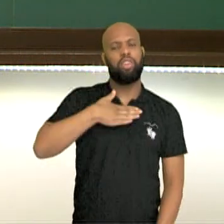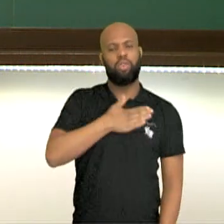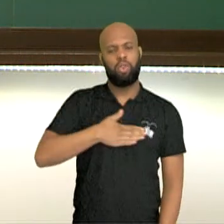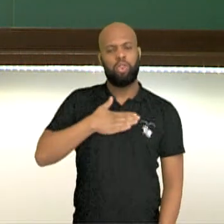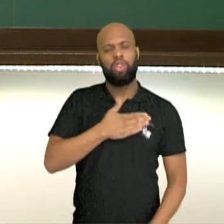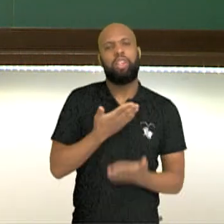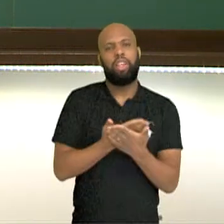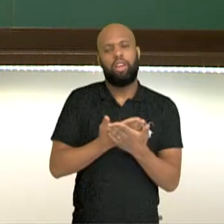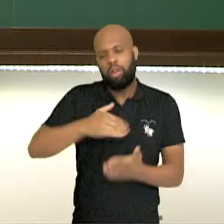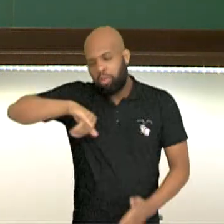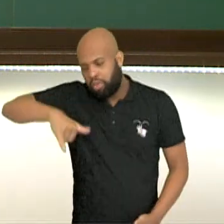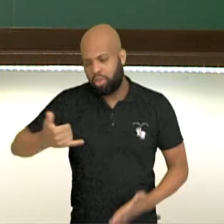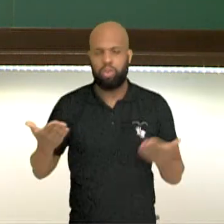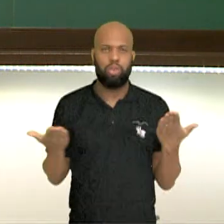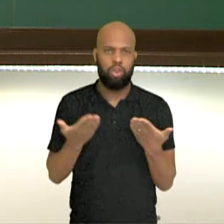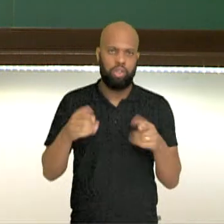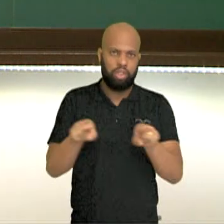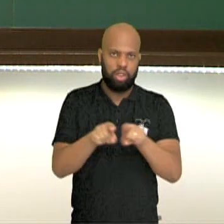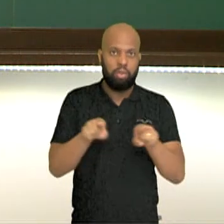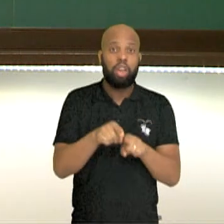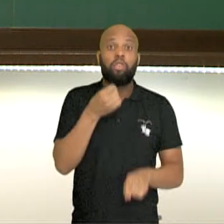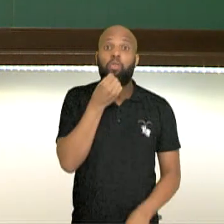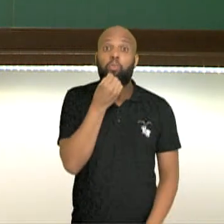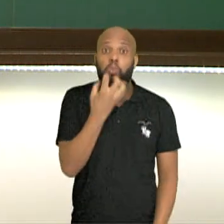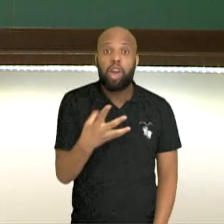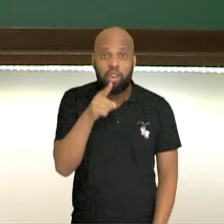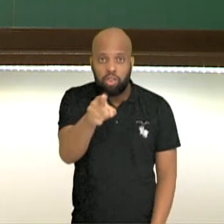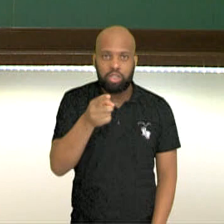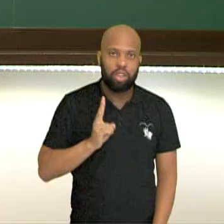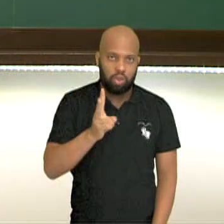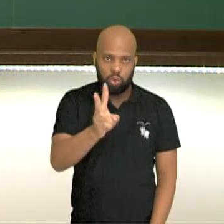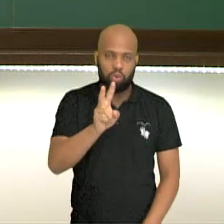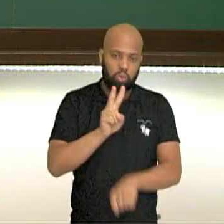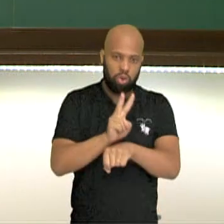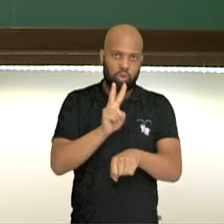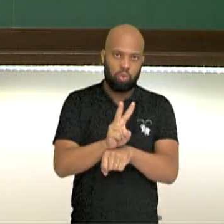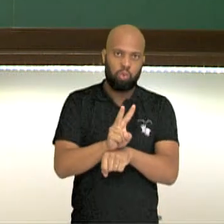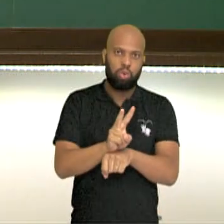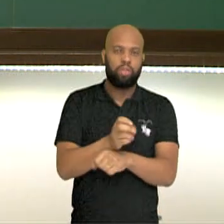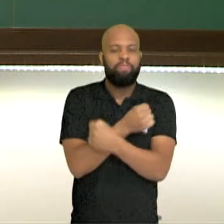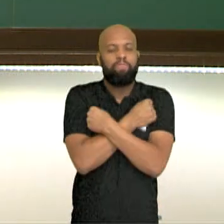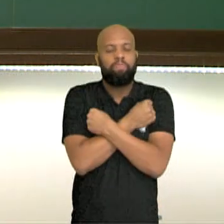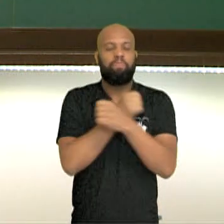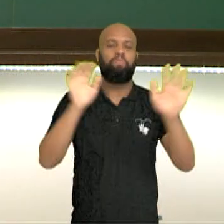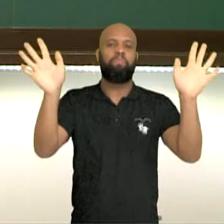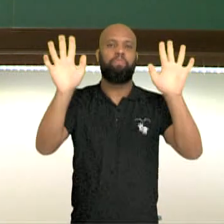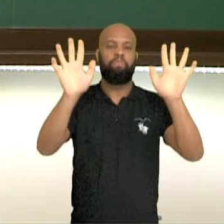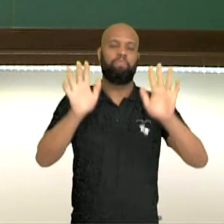gostado, aproveitado essa aula. Fiquem bem, se cuidem aí. Até uma próxima. Abração, pessoal!